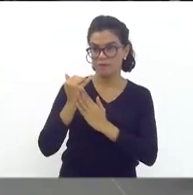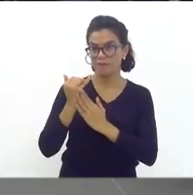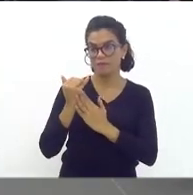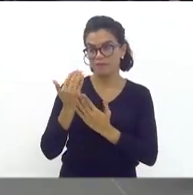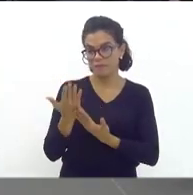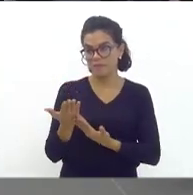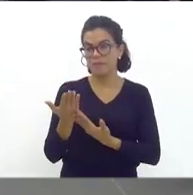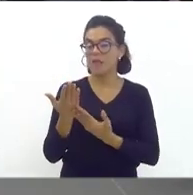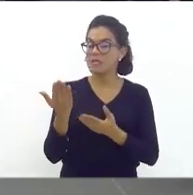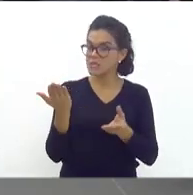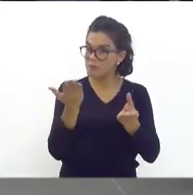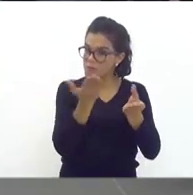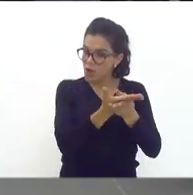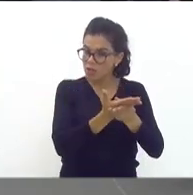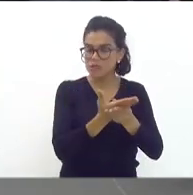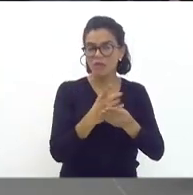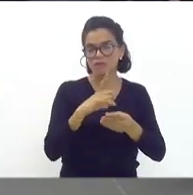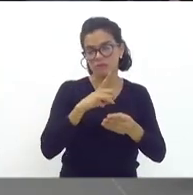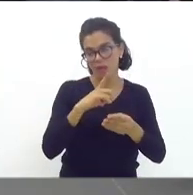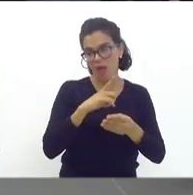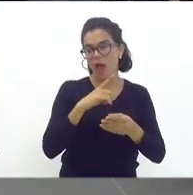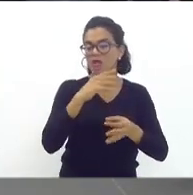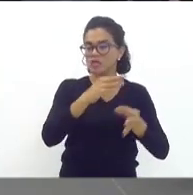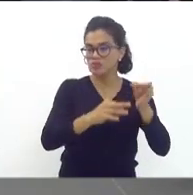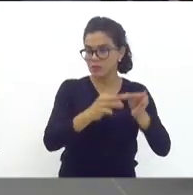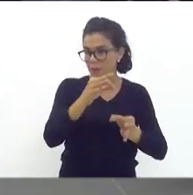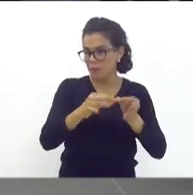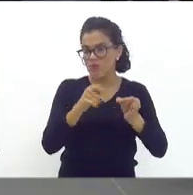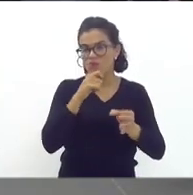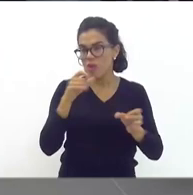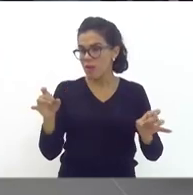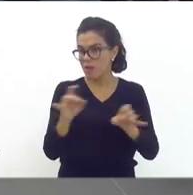em aberto para a gente verificar Como